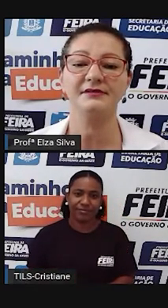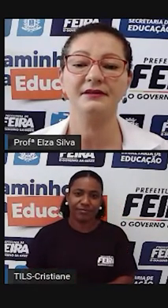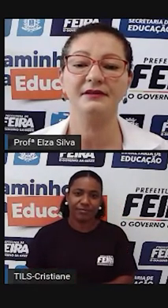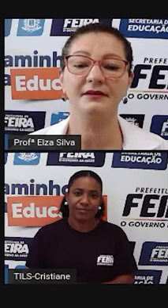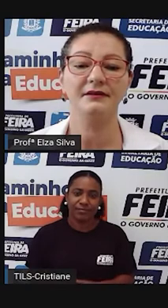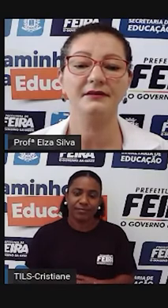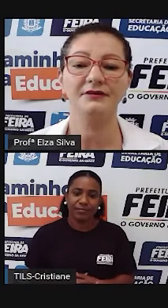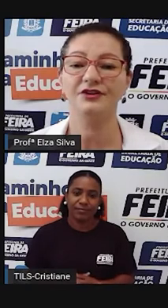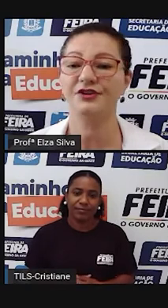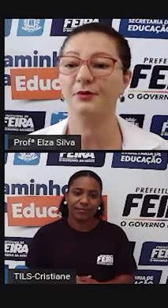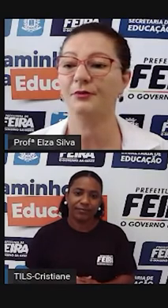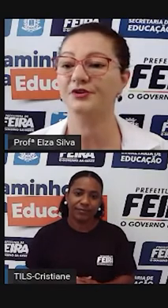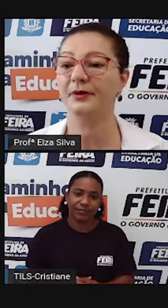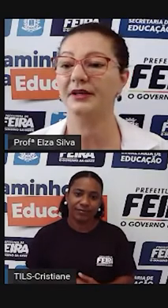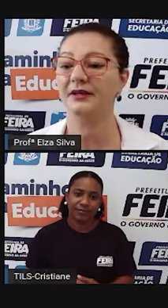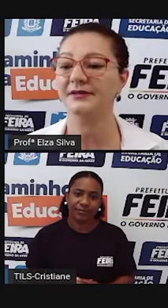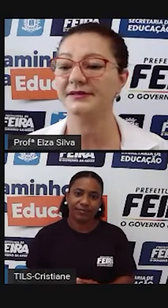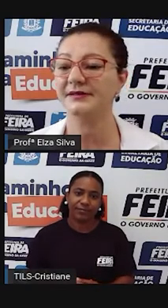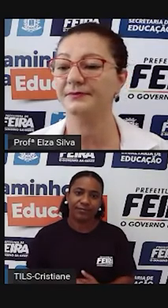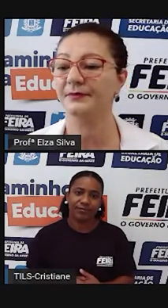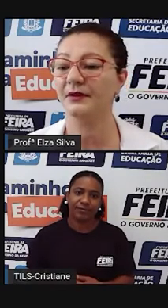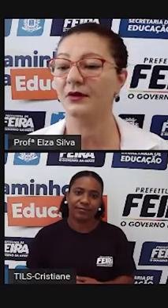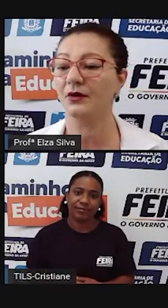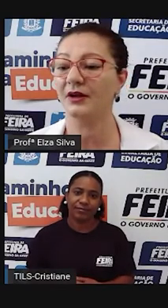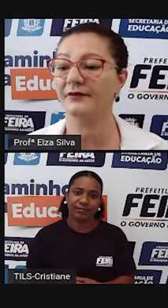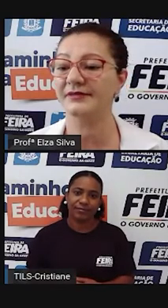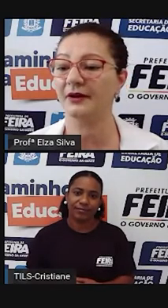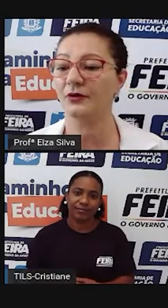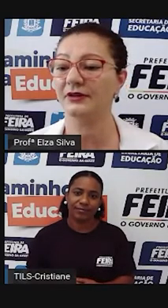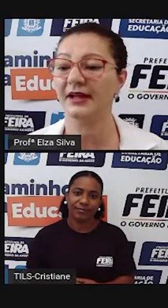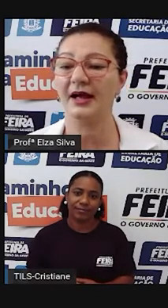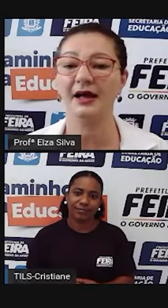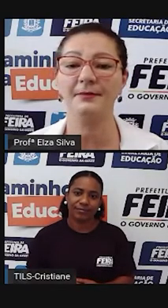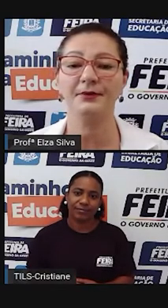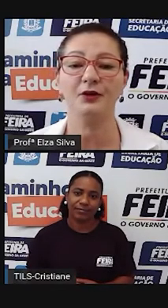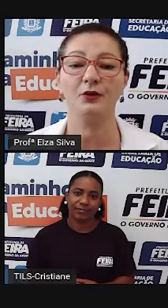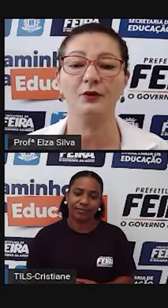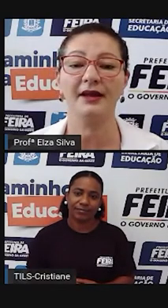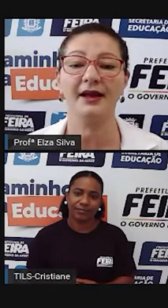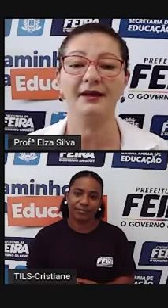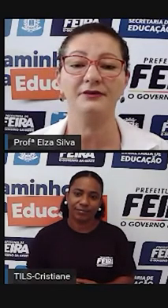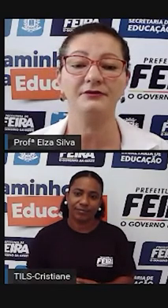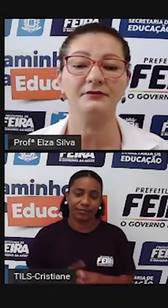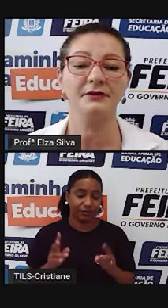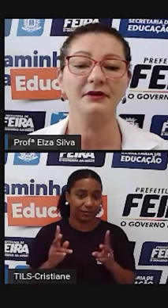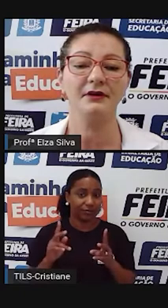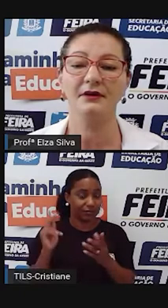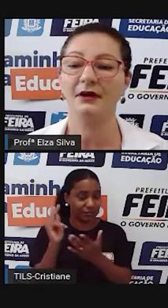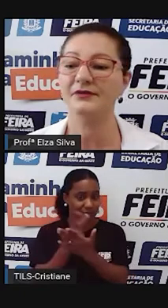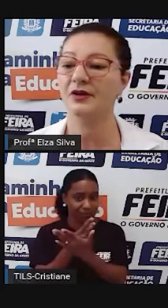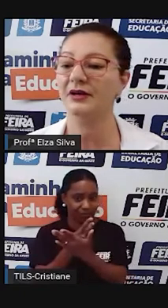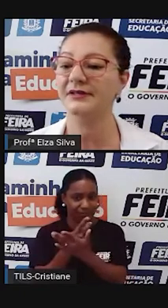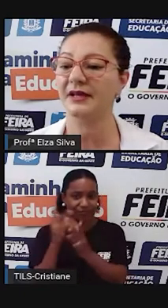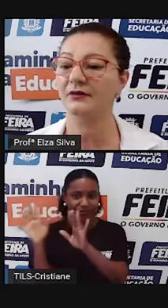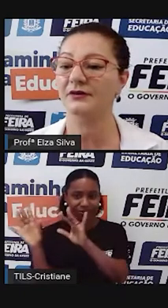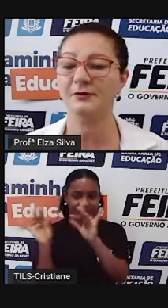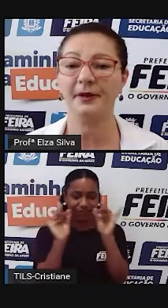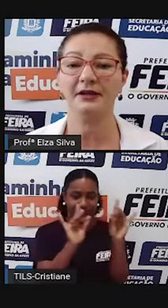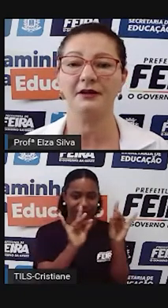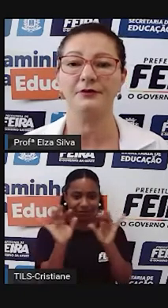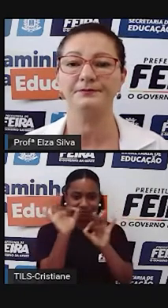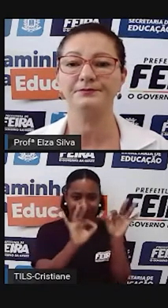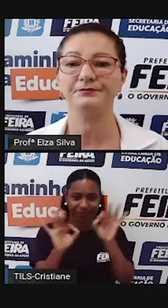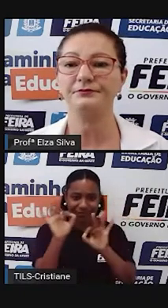students. Just a moment, please. Olha, vamos recortar, ficou errado. Vamos organizar o